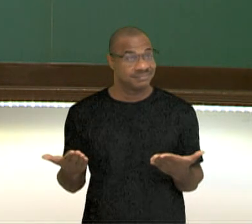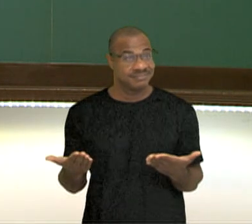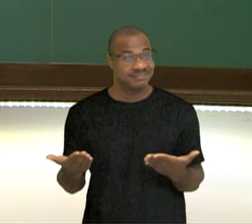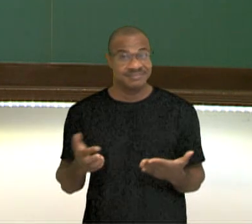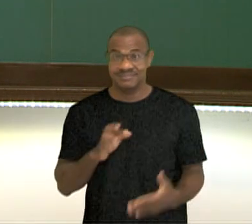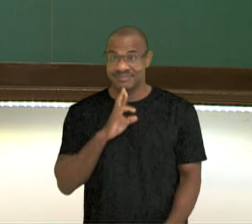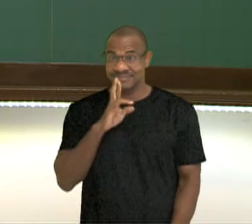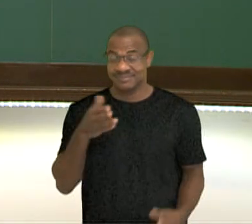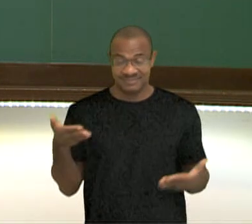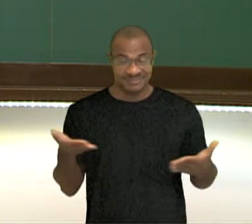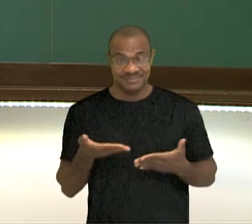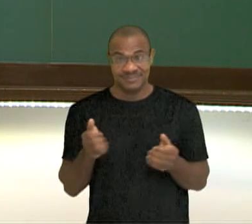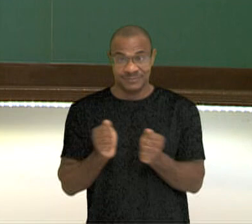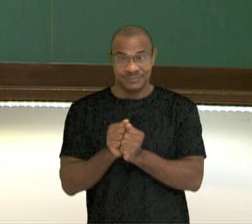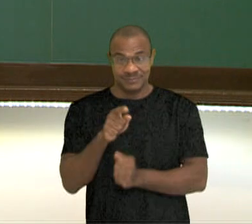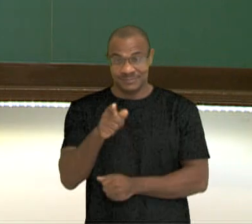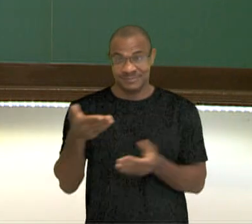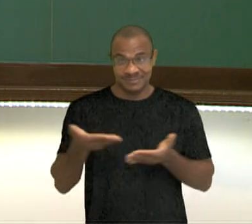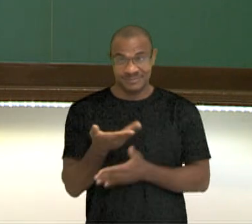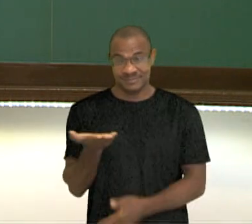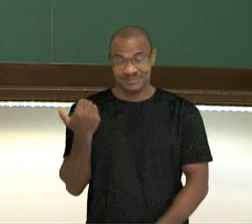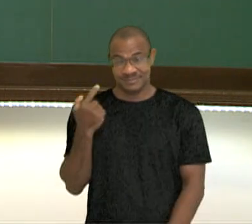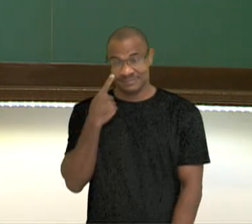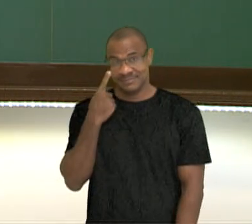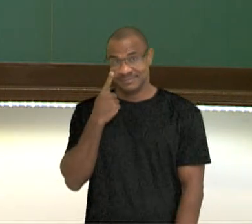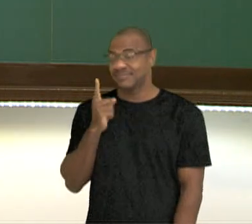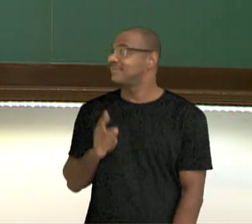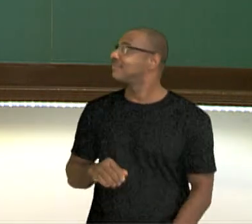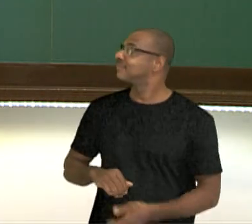gabaritando o exercício contigo. Vem conferir.